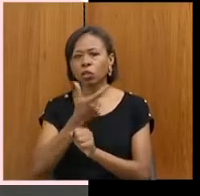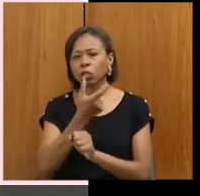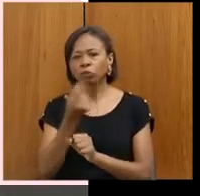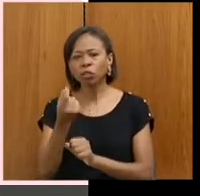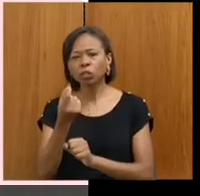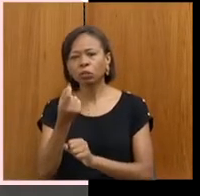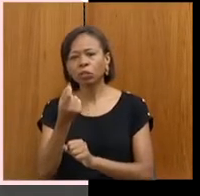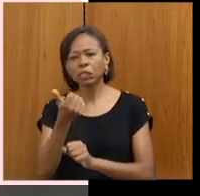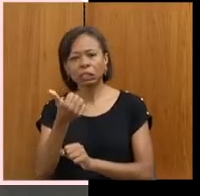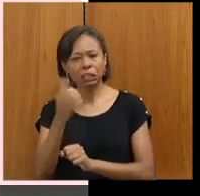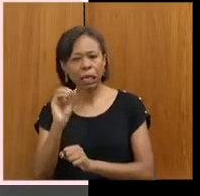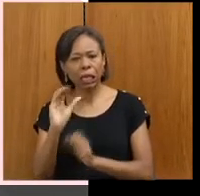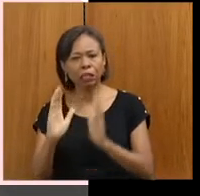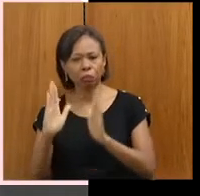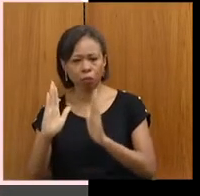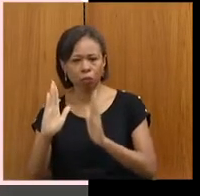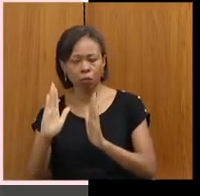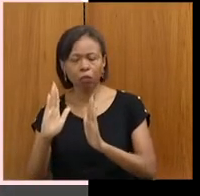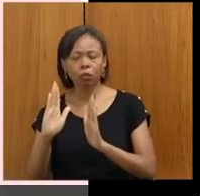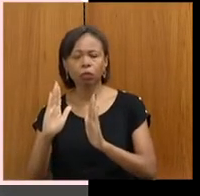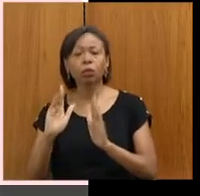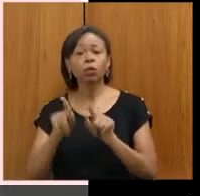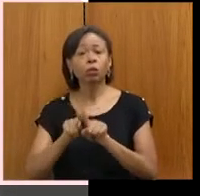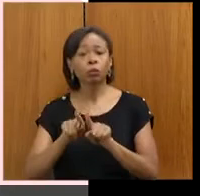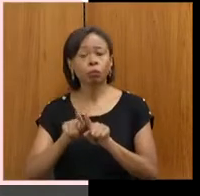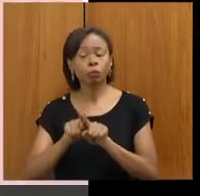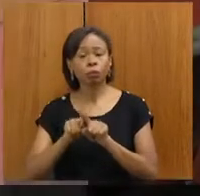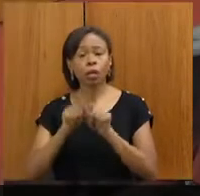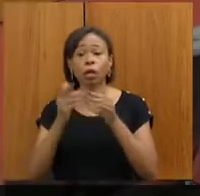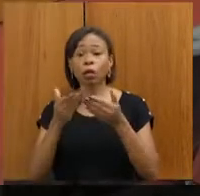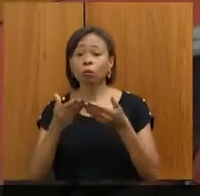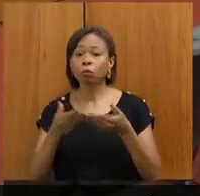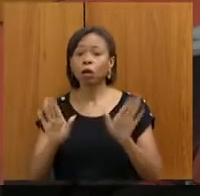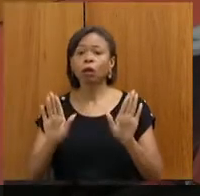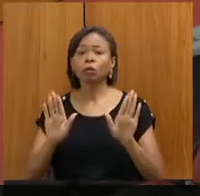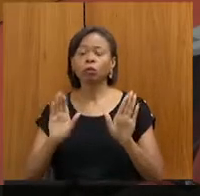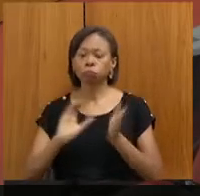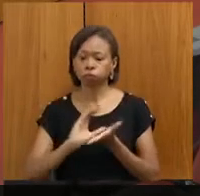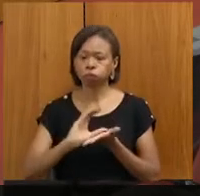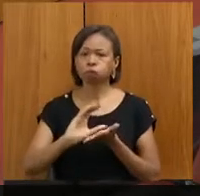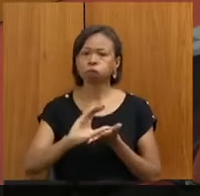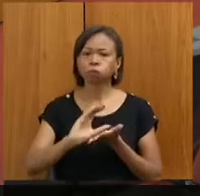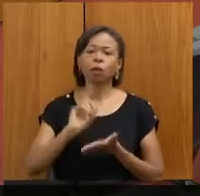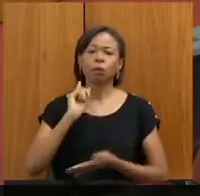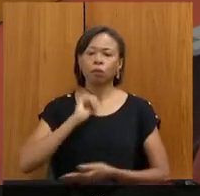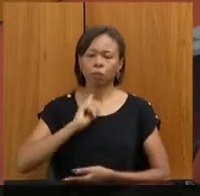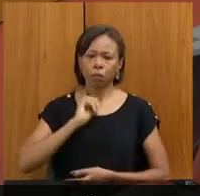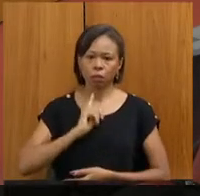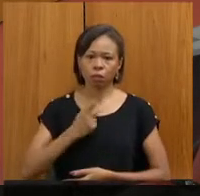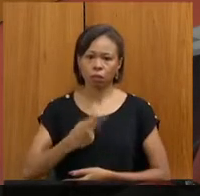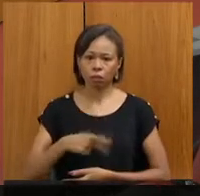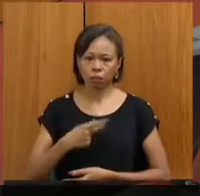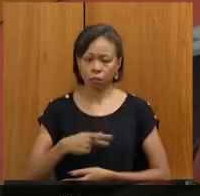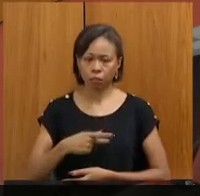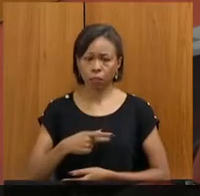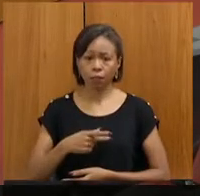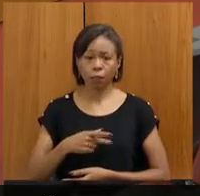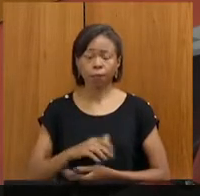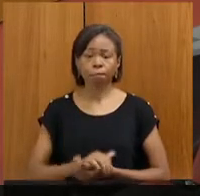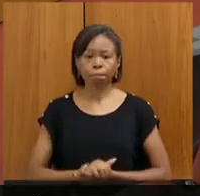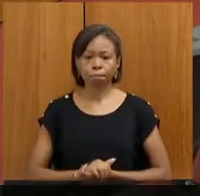tiveram também é entrar eu abriram-se crédito ou menos e nesse caso é